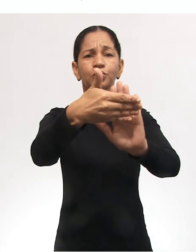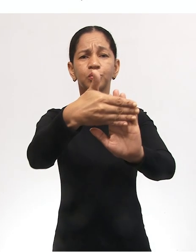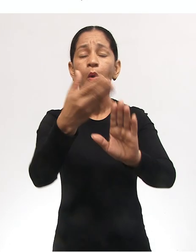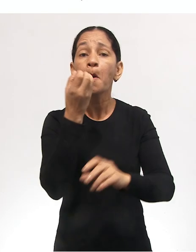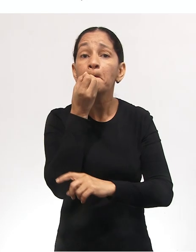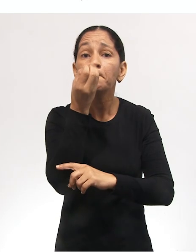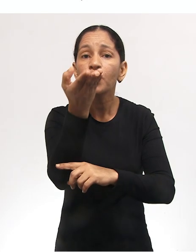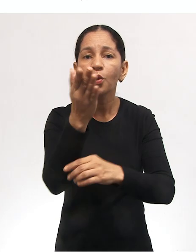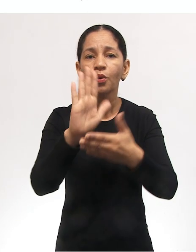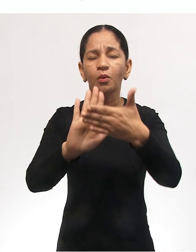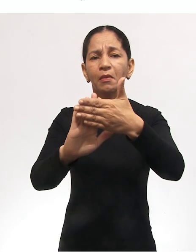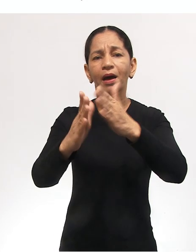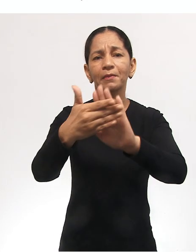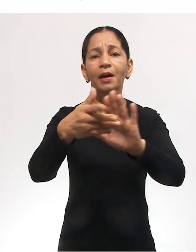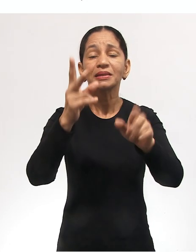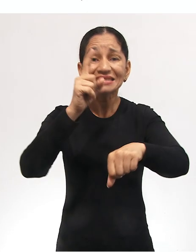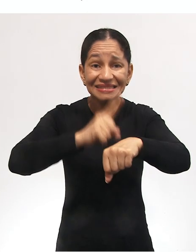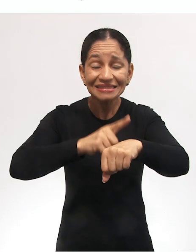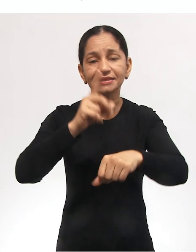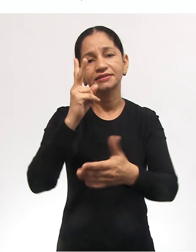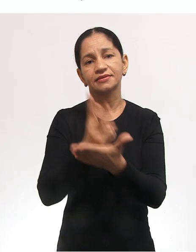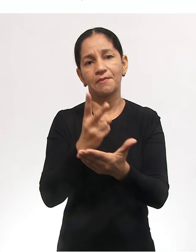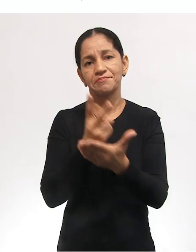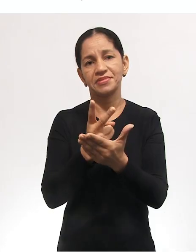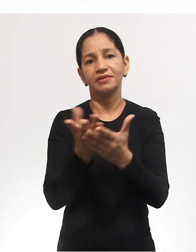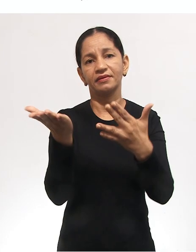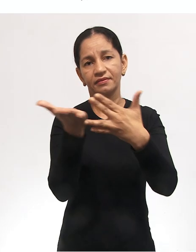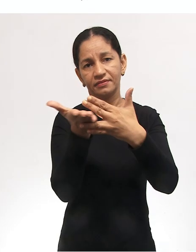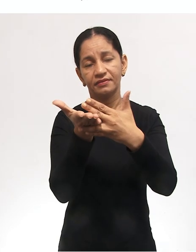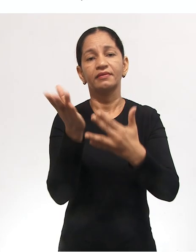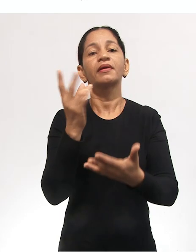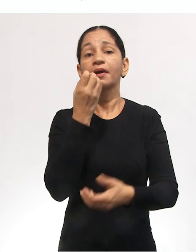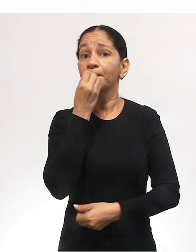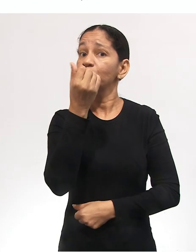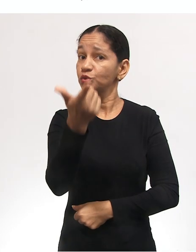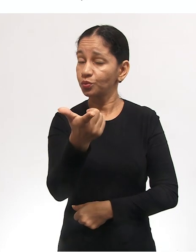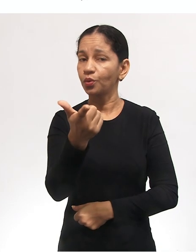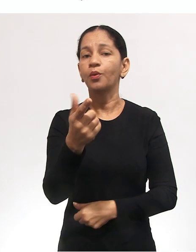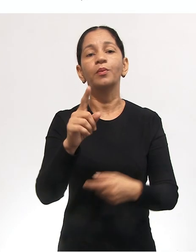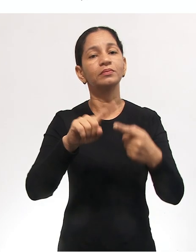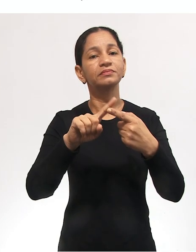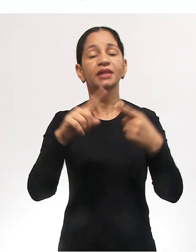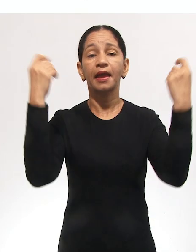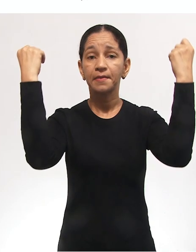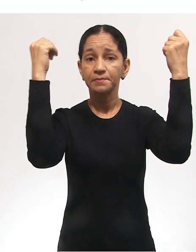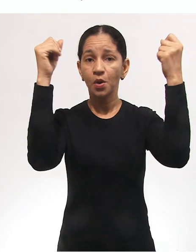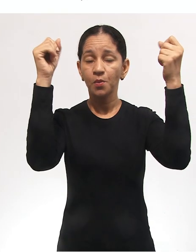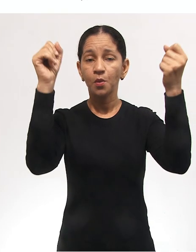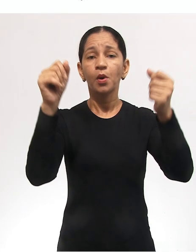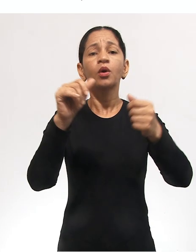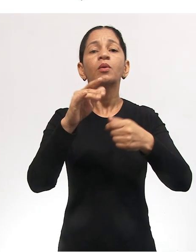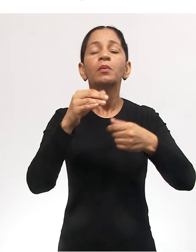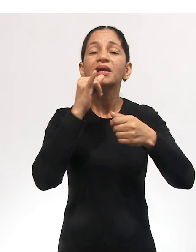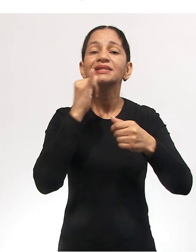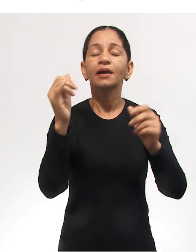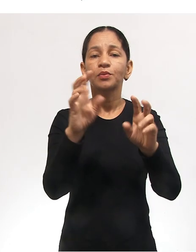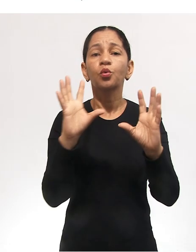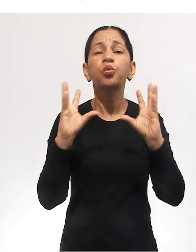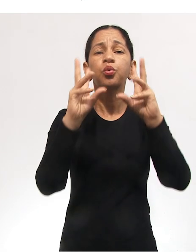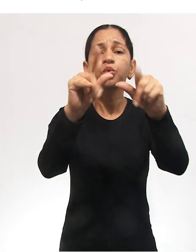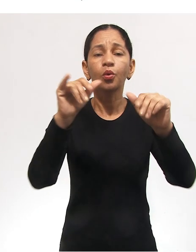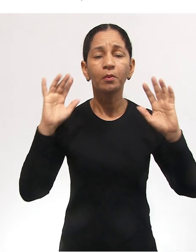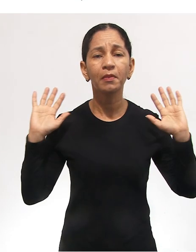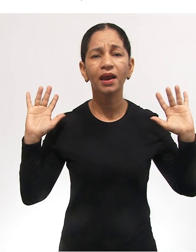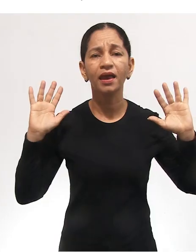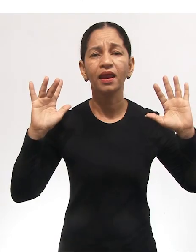para prevenir esses acidentes. Ginástica de relaxamento, é integração social e redução de